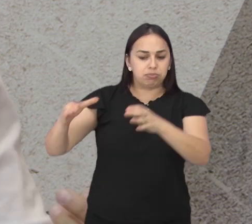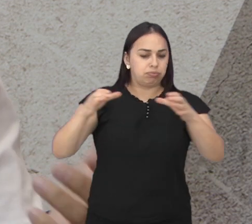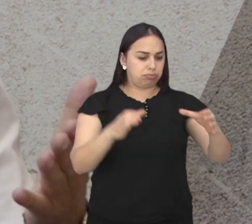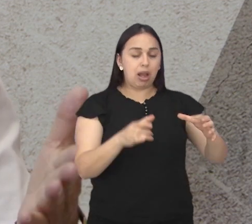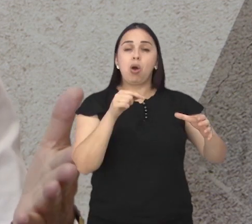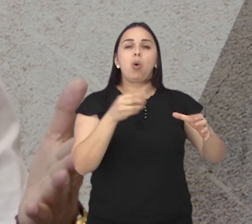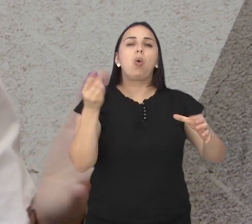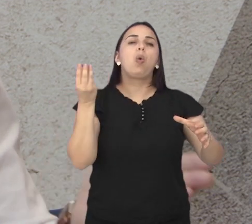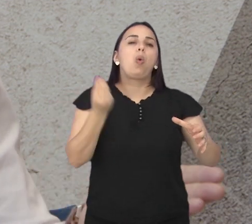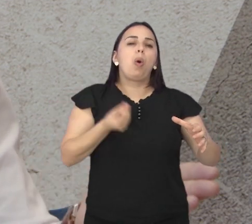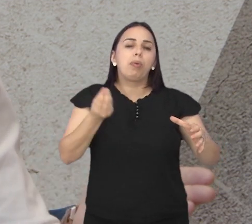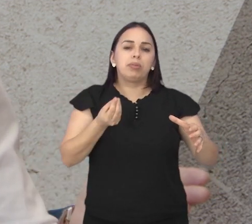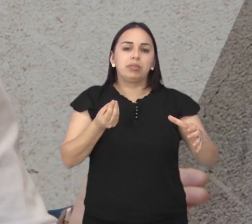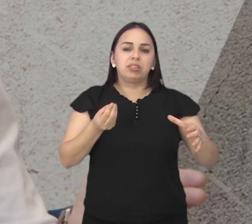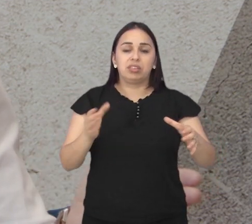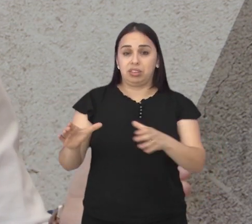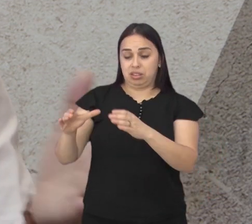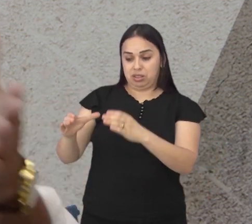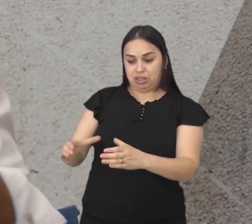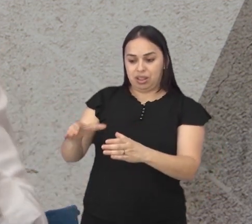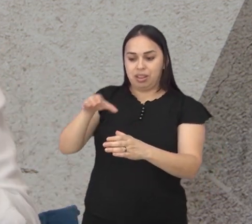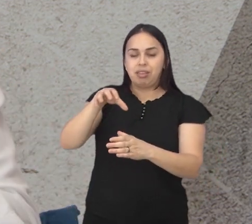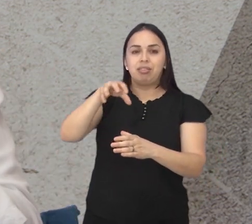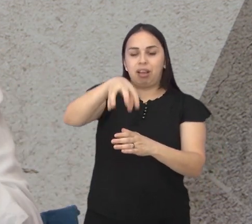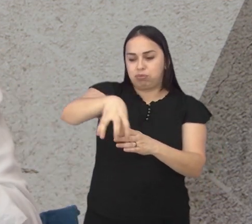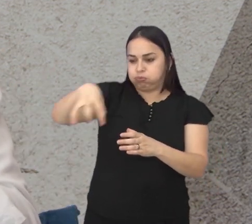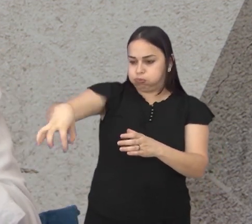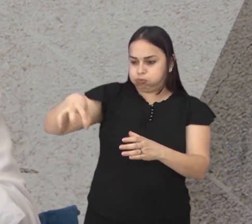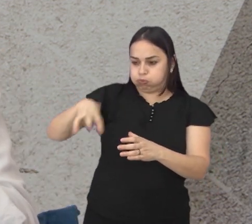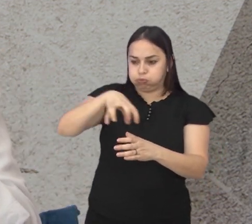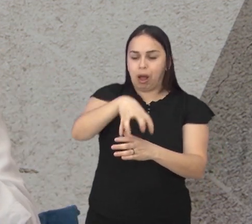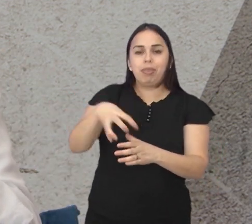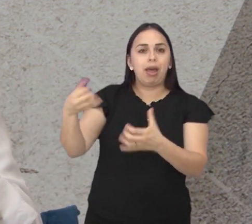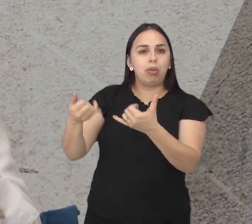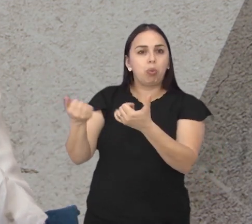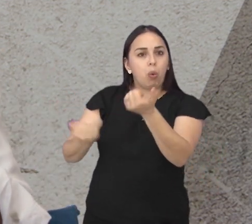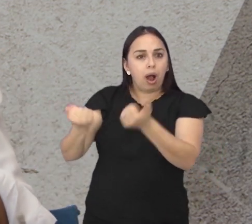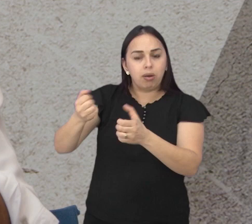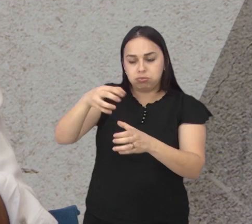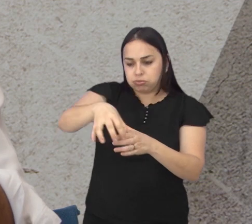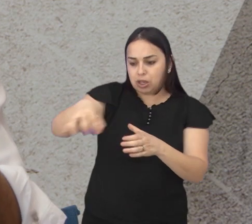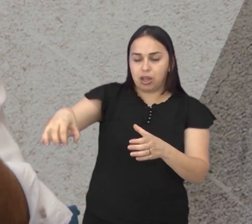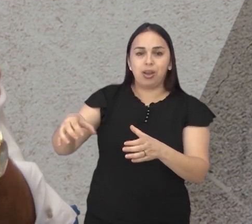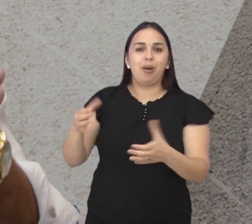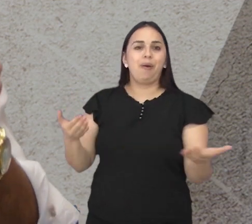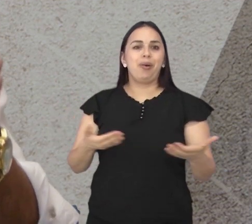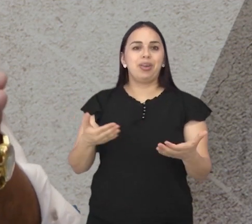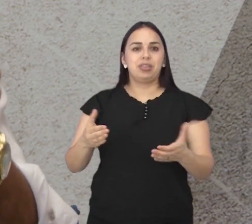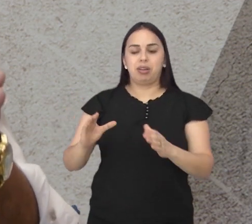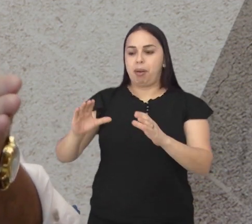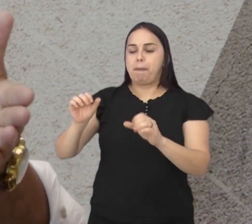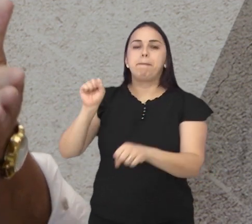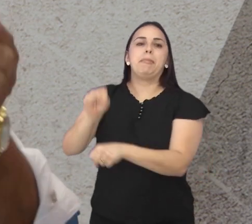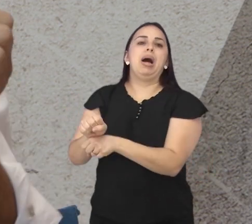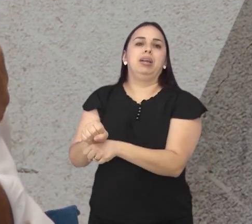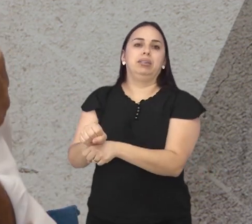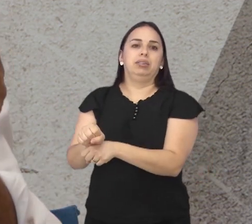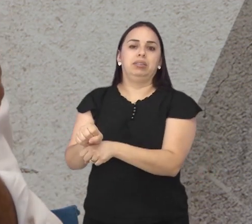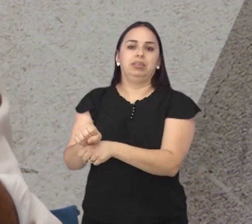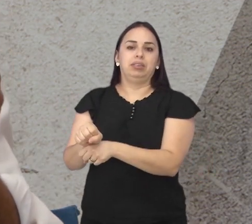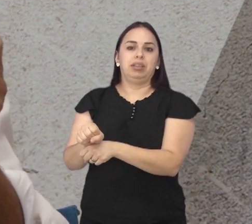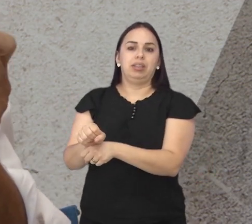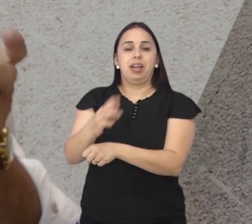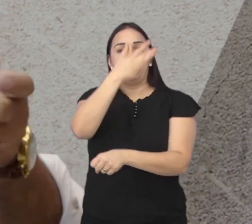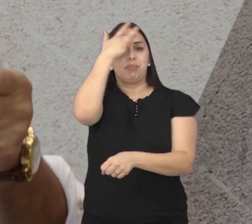Ninguém sabe, mas uma bateria de carro elétrico, ela tem vários blocos dentro, vários blocos. E hoje o que está acontecendo? Quando a bateria para